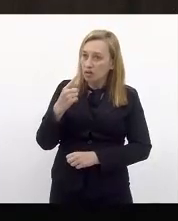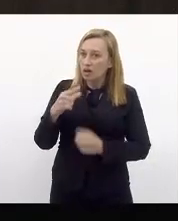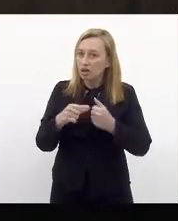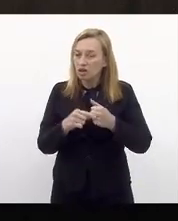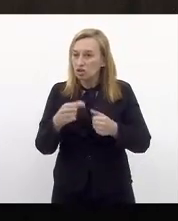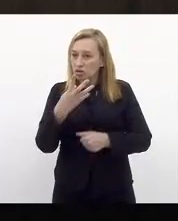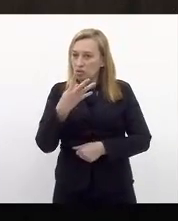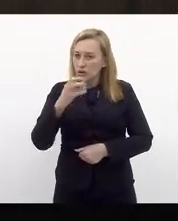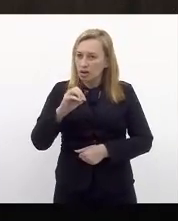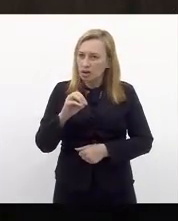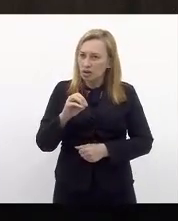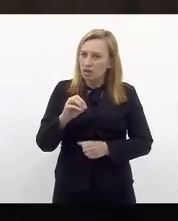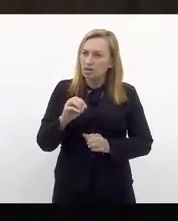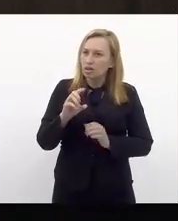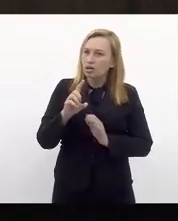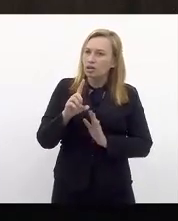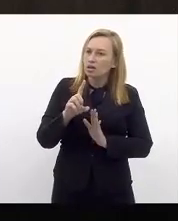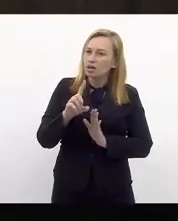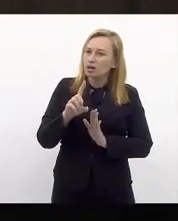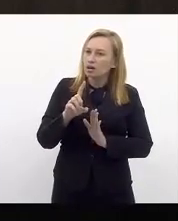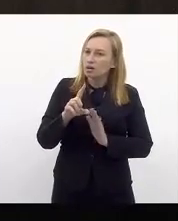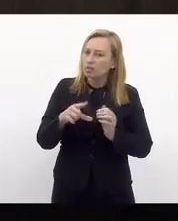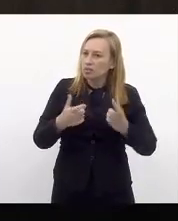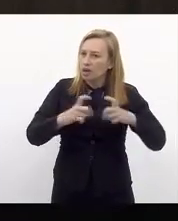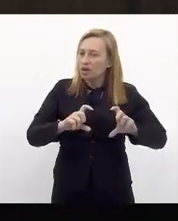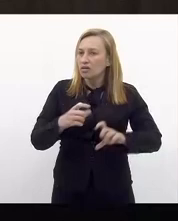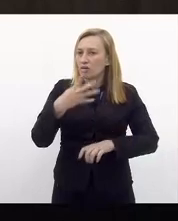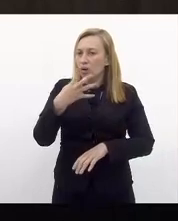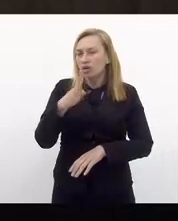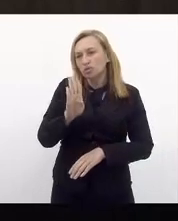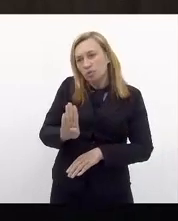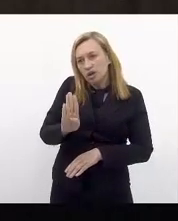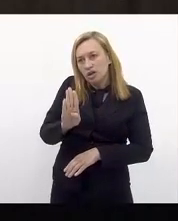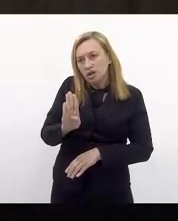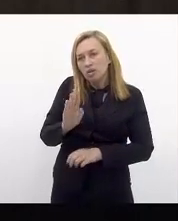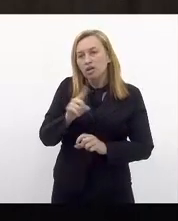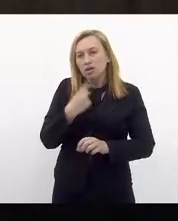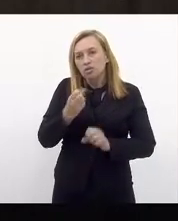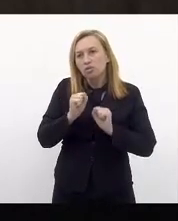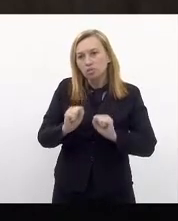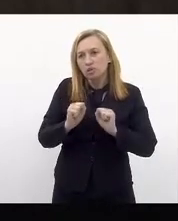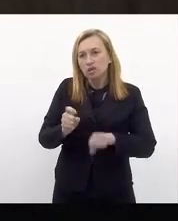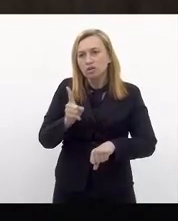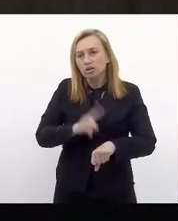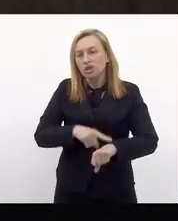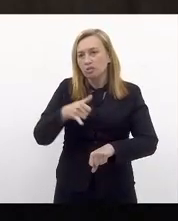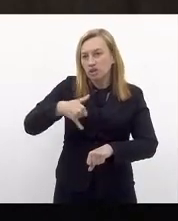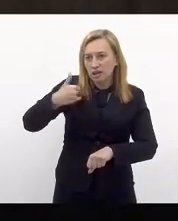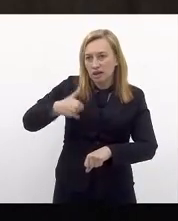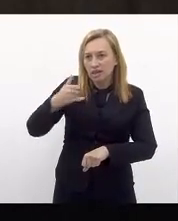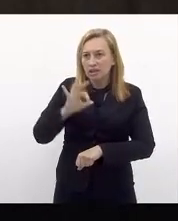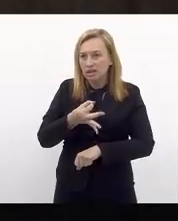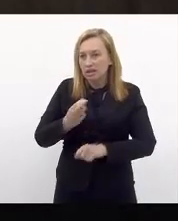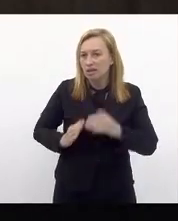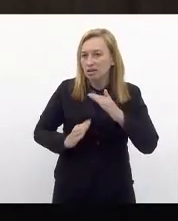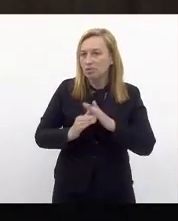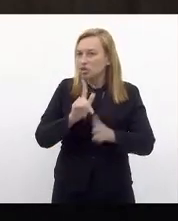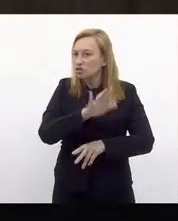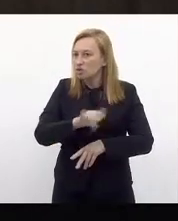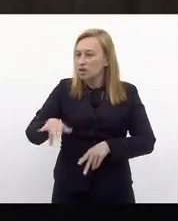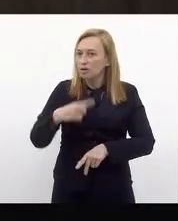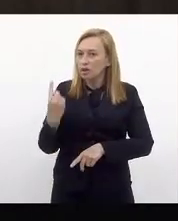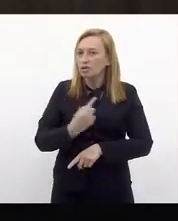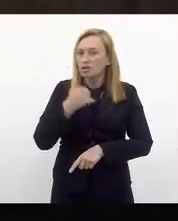artigo 40 para o consumidor no quarto dele que permite que nós possamos estabelecer tempo de idade limite deferenciado